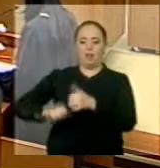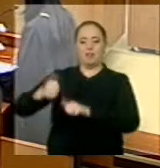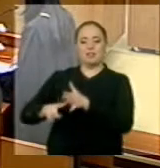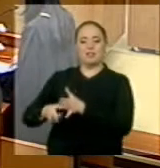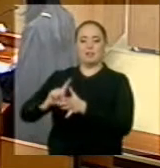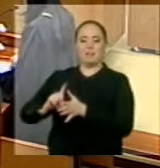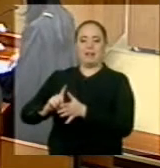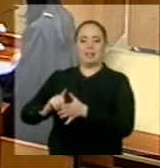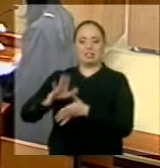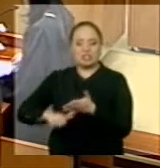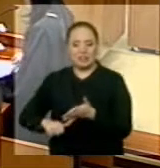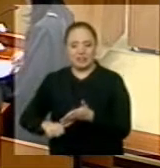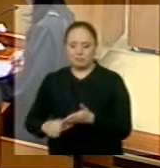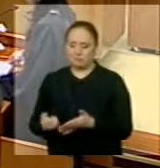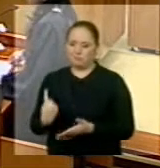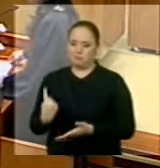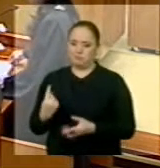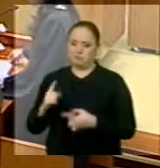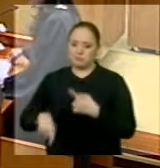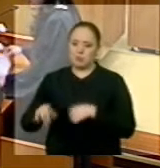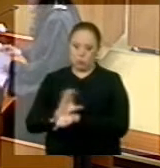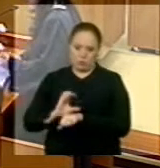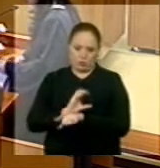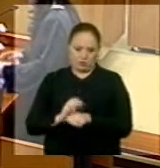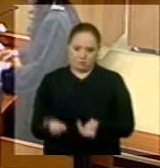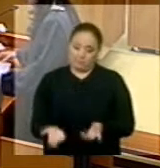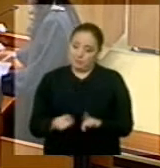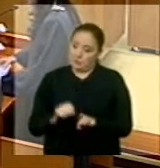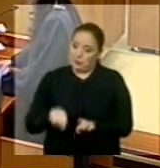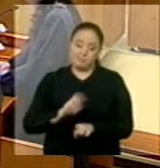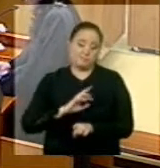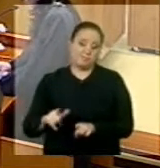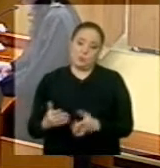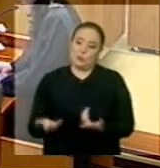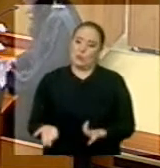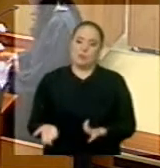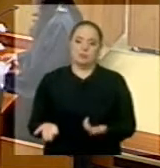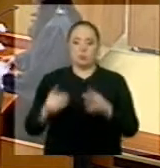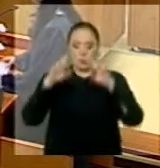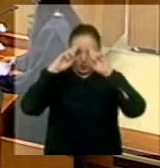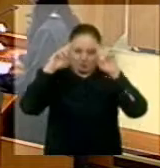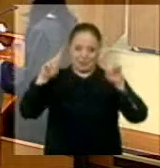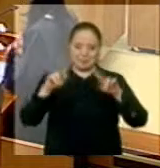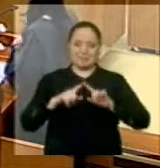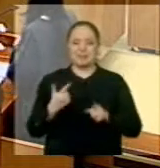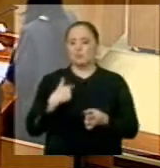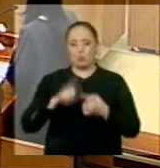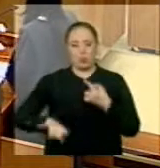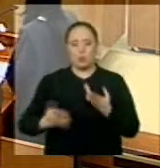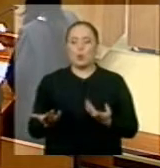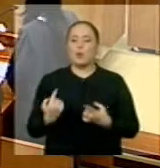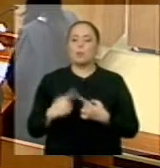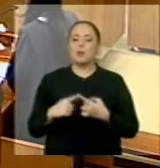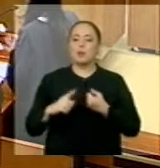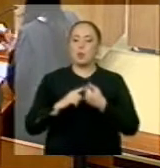sendo dispensada. Aqui também, senhores ministros, não procede a alegação com devido respeito, na medida em que o